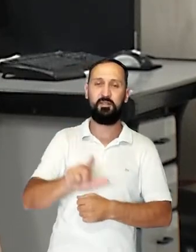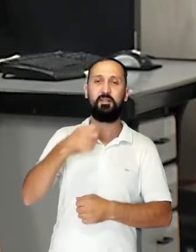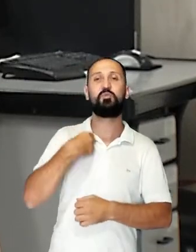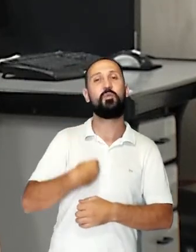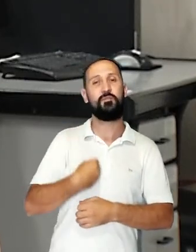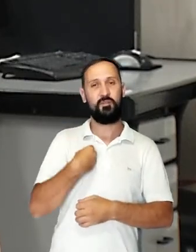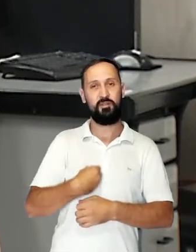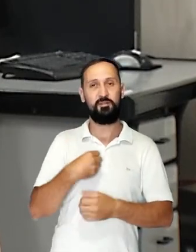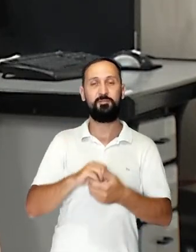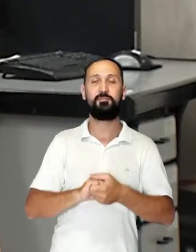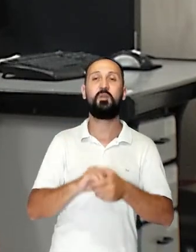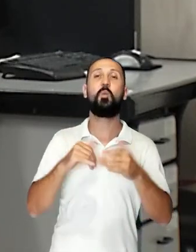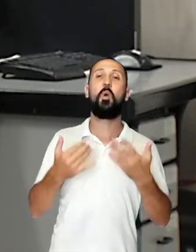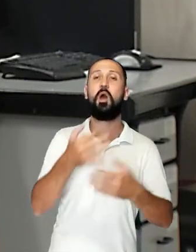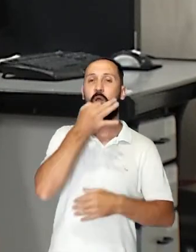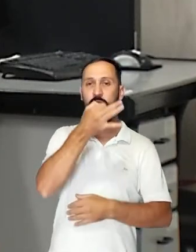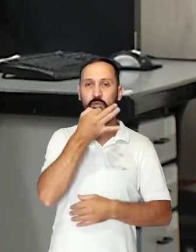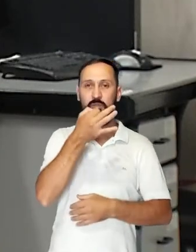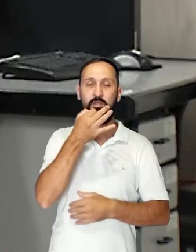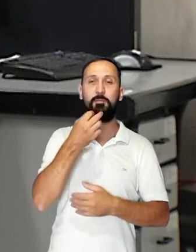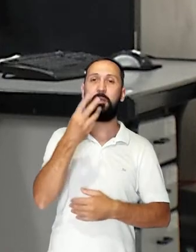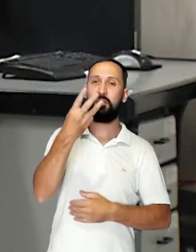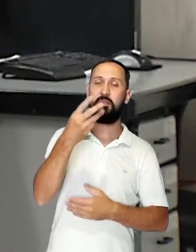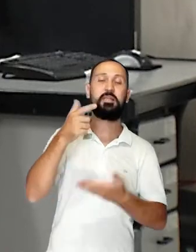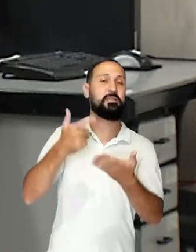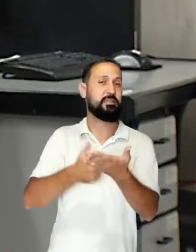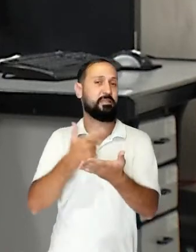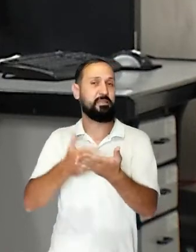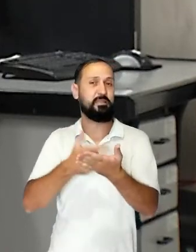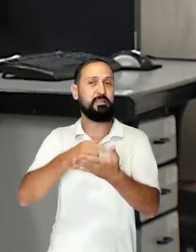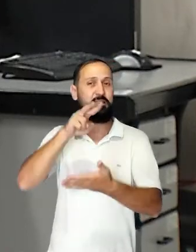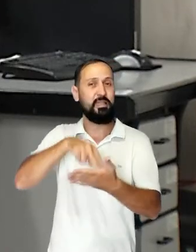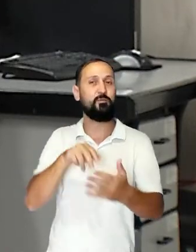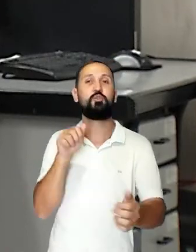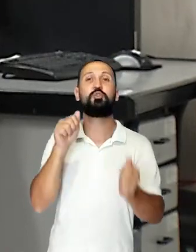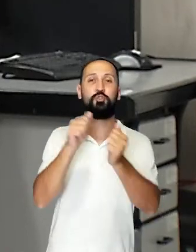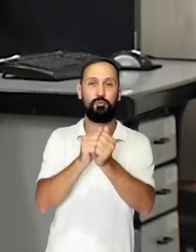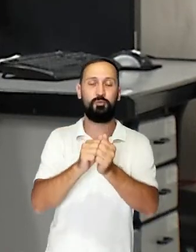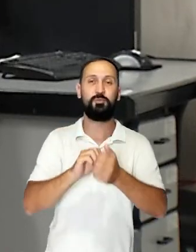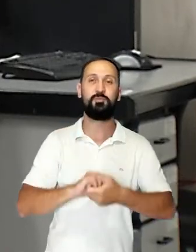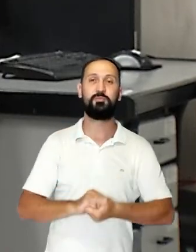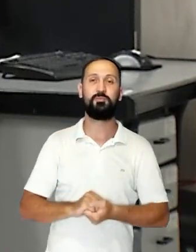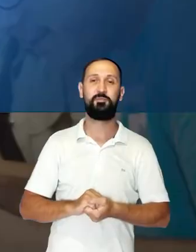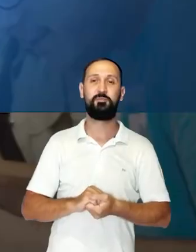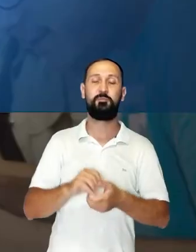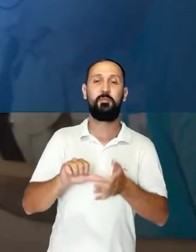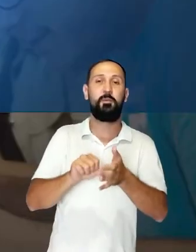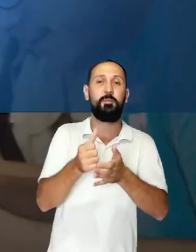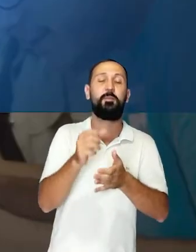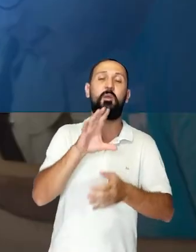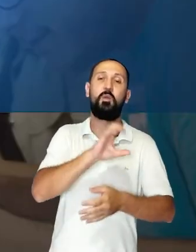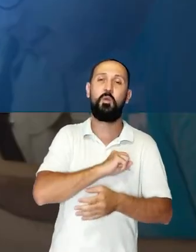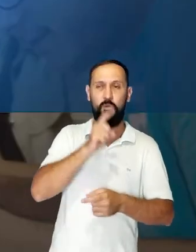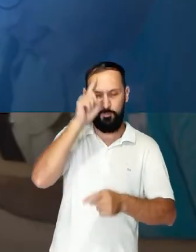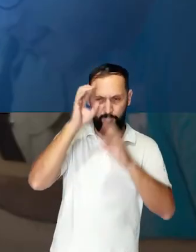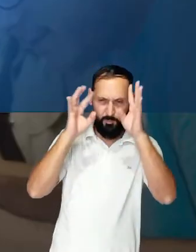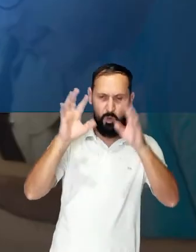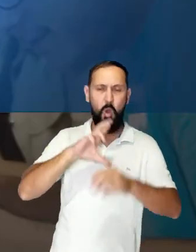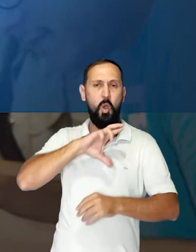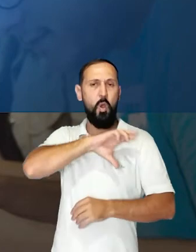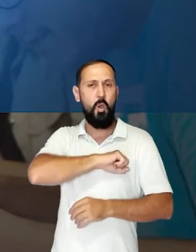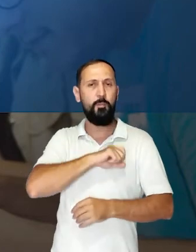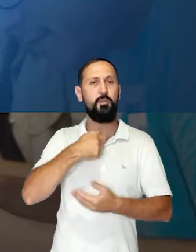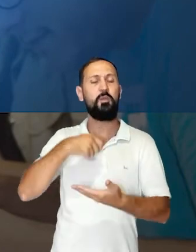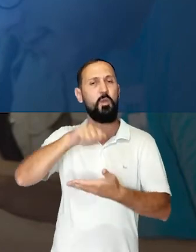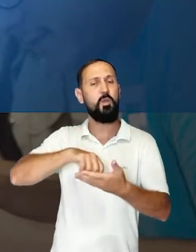literatura fantástica na sua vida? E qual a dica para ler até 3 livros ao mesmo tempo? Meus gêneros preferidos são fantasia